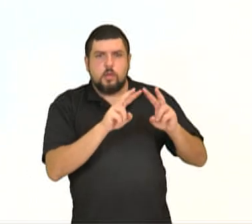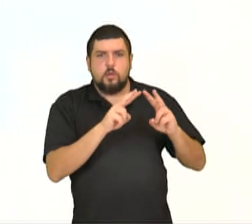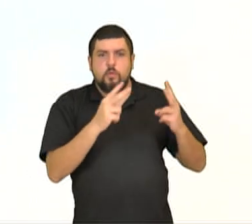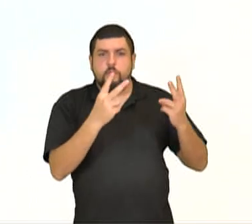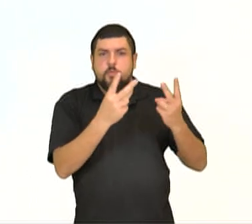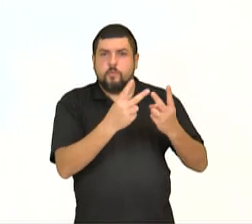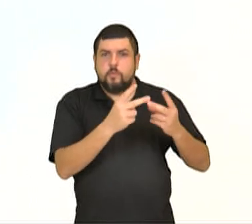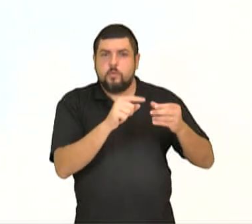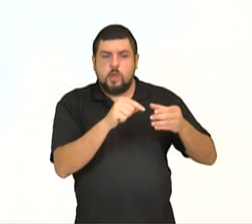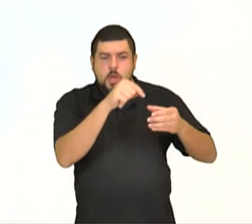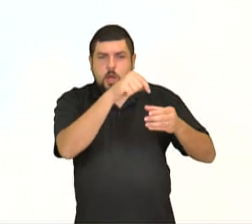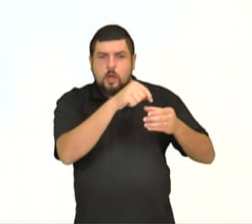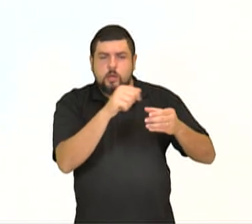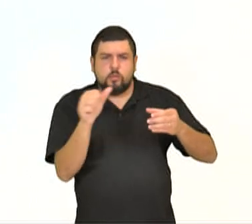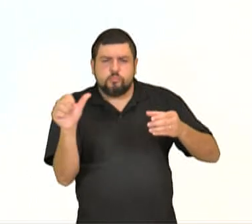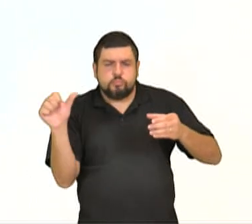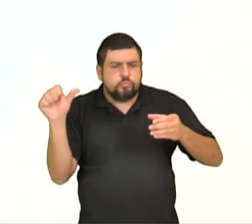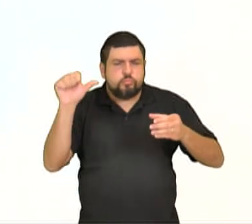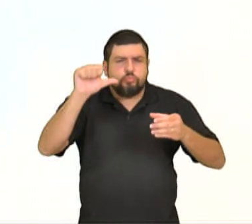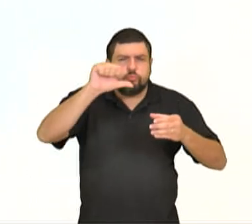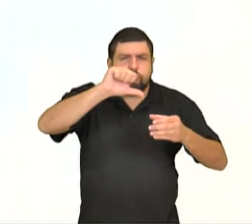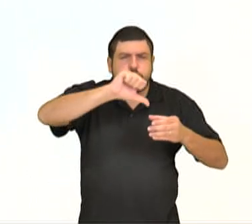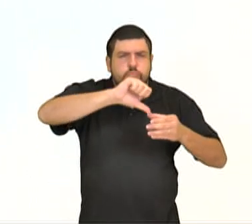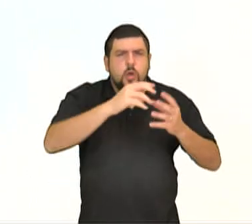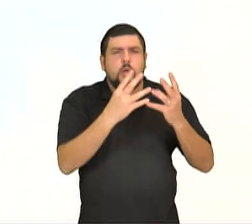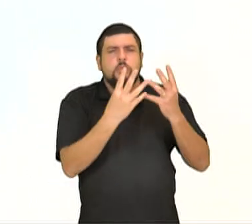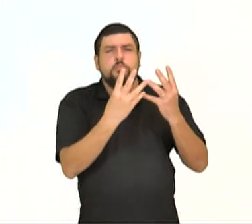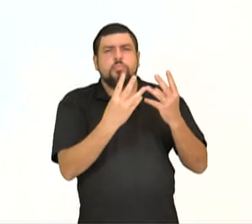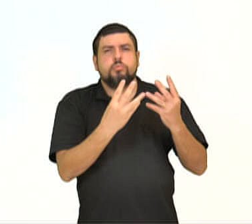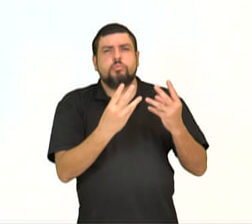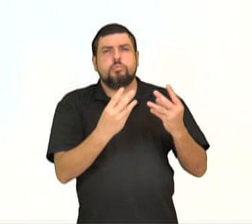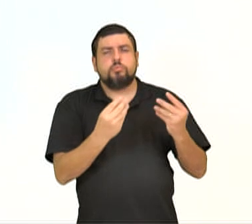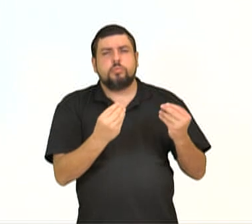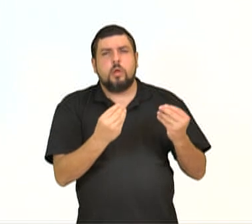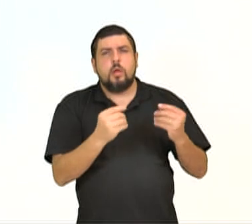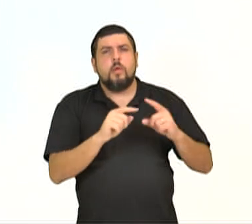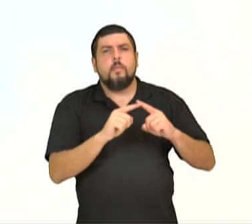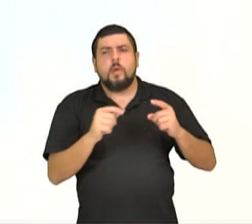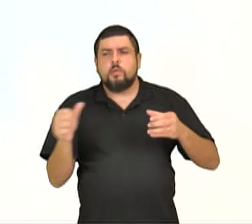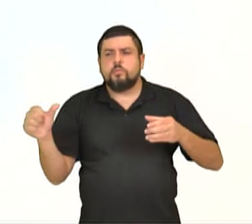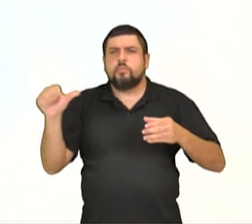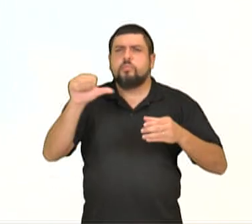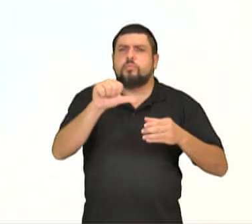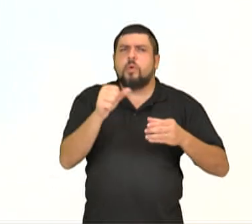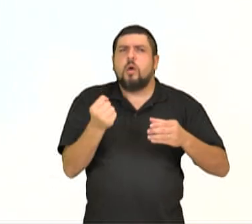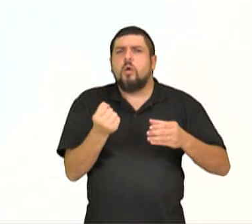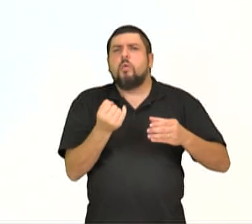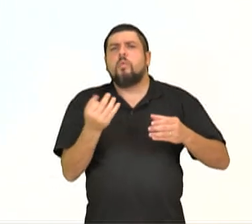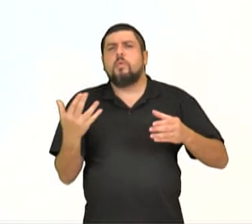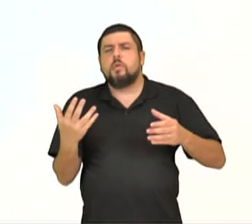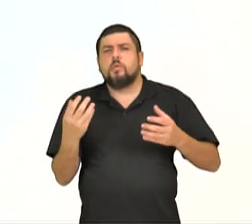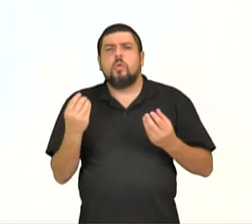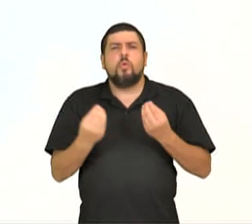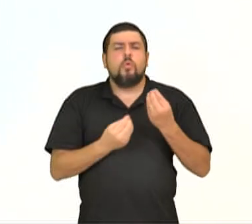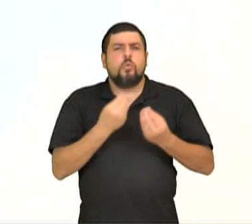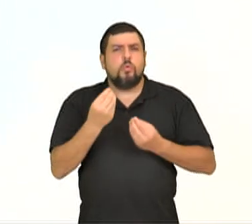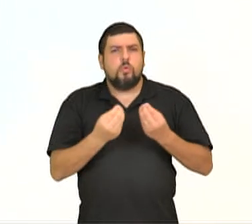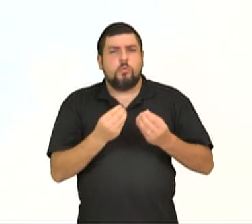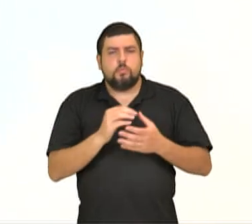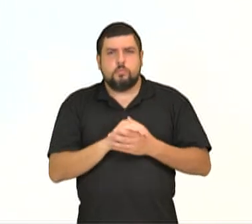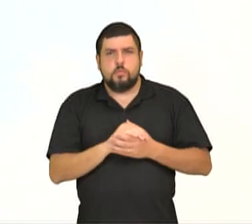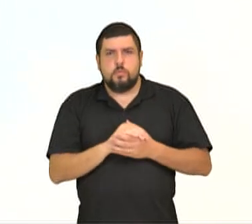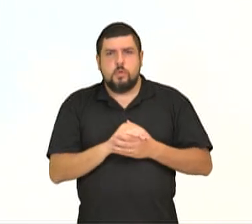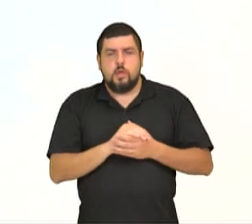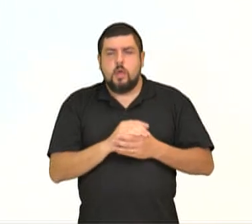inicial e diluir até atingir a concentração desejada. Mas qual seria esse volume? Então, qual que é o procedimento? Ele vai lá no frasco